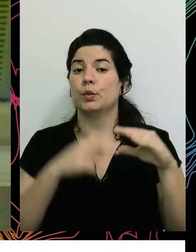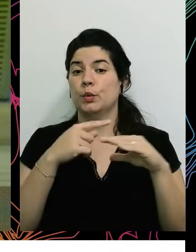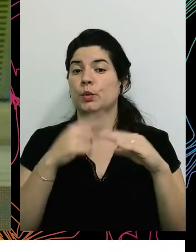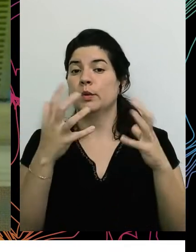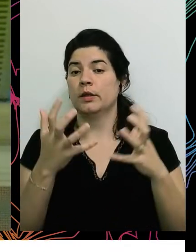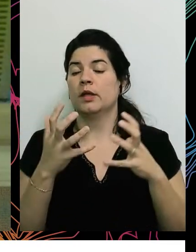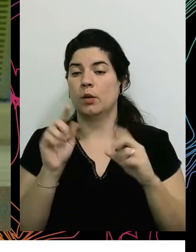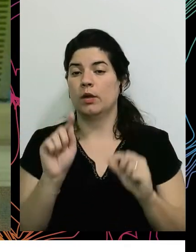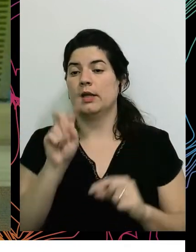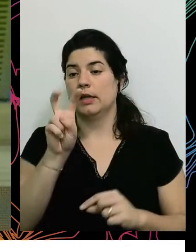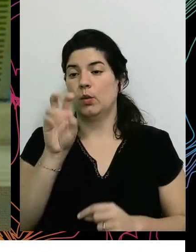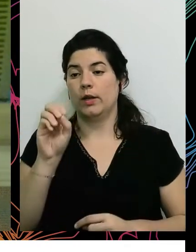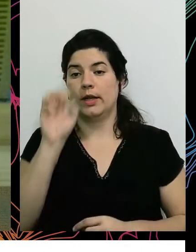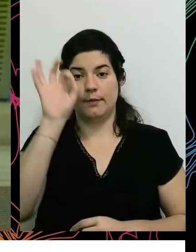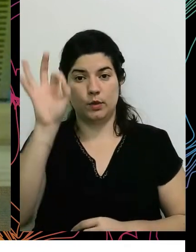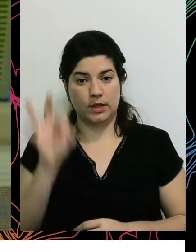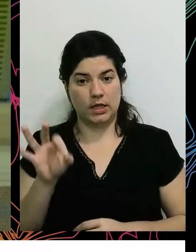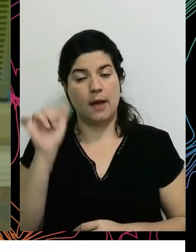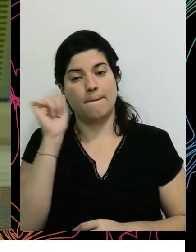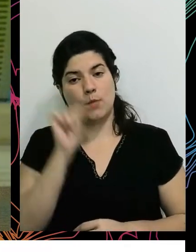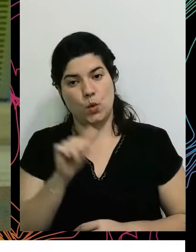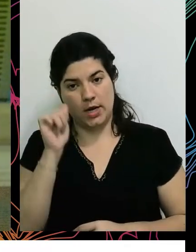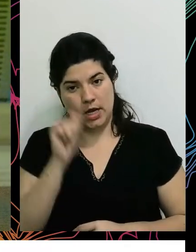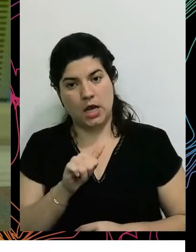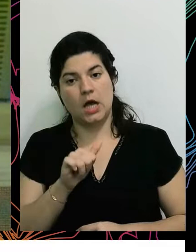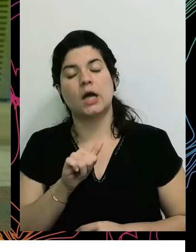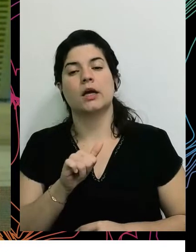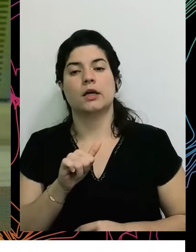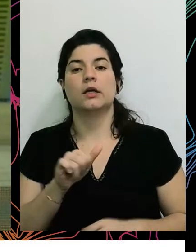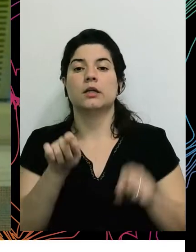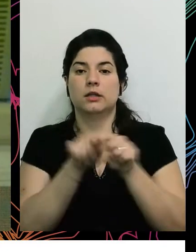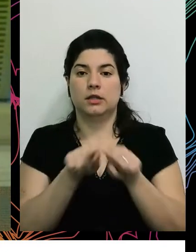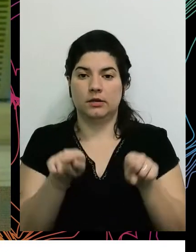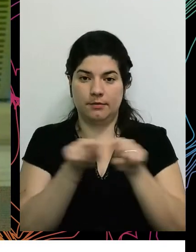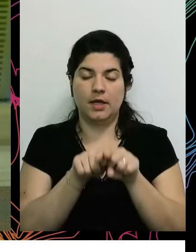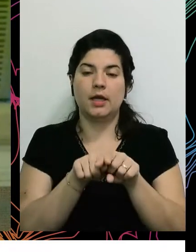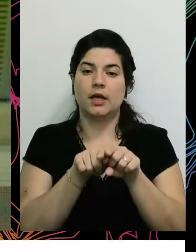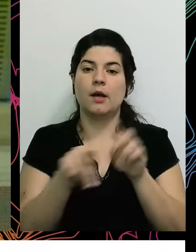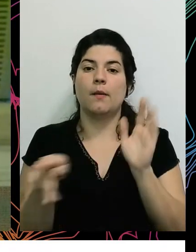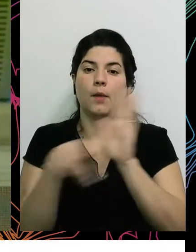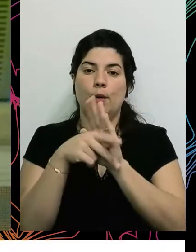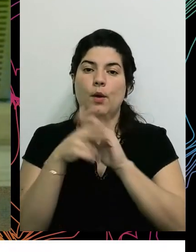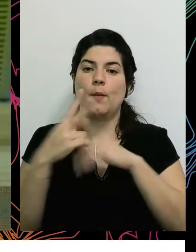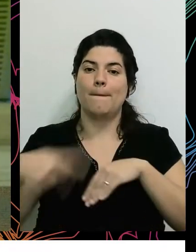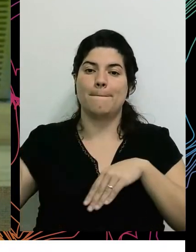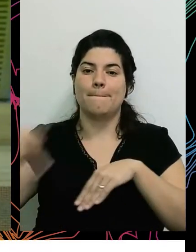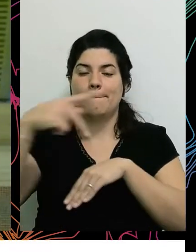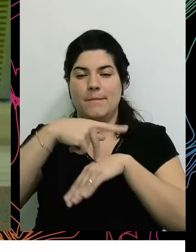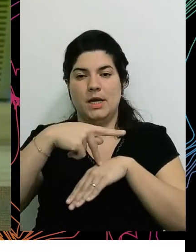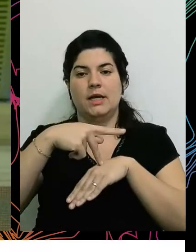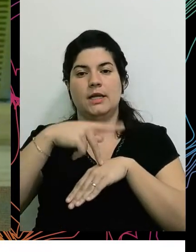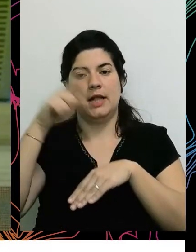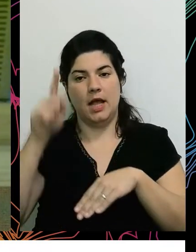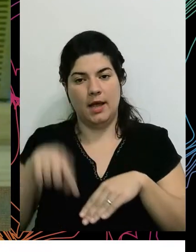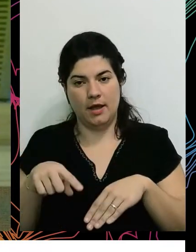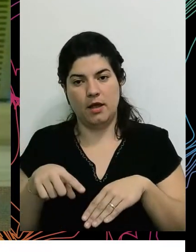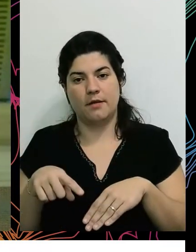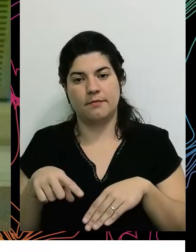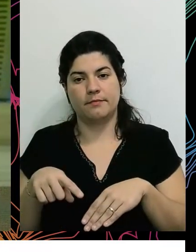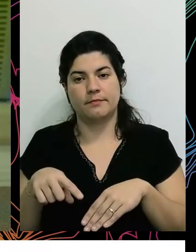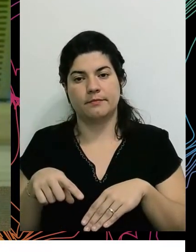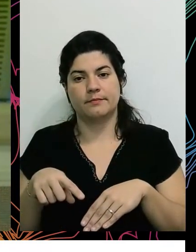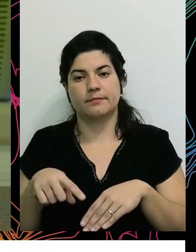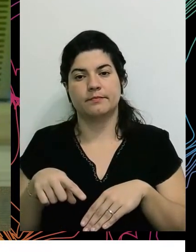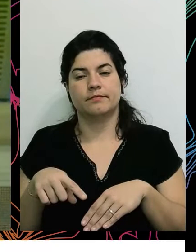50% mulheres, homens e nacionalidade. En este caso é nacionalidade norueguesa, mas também seria,